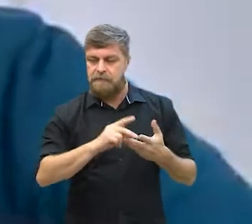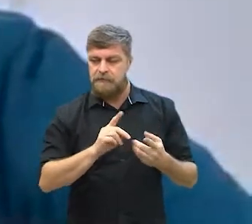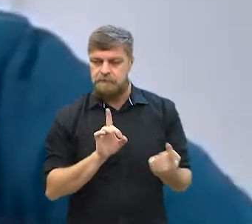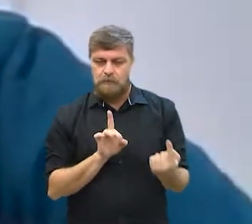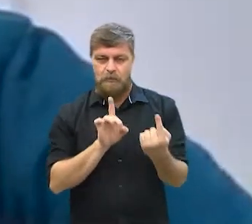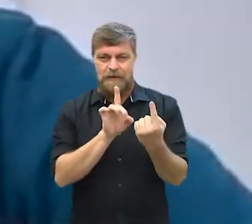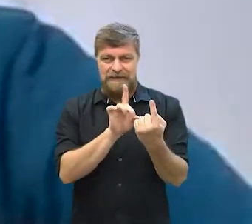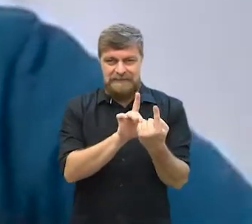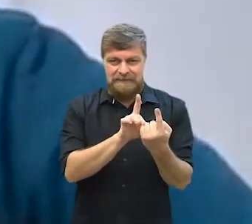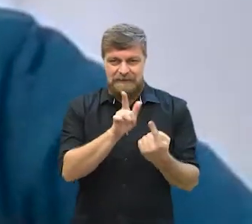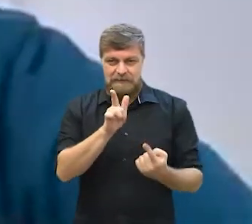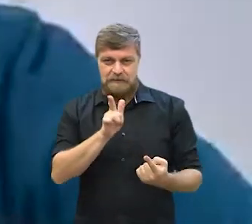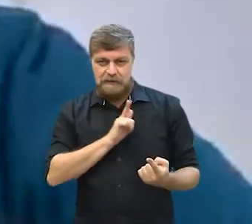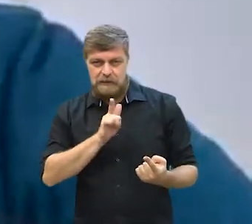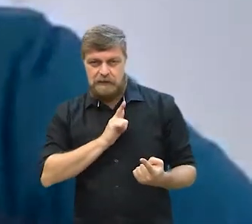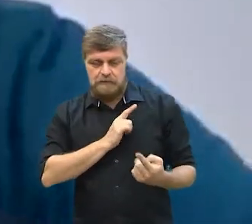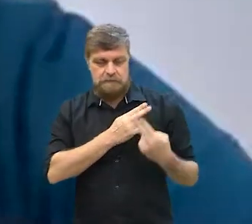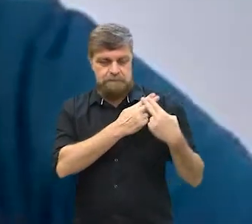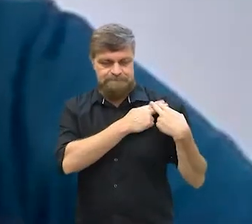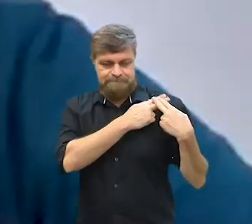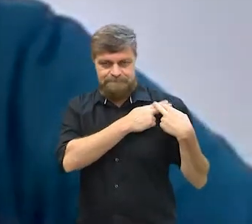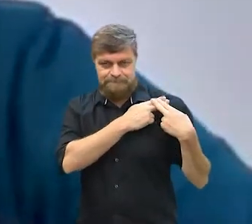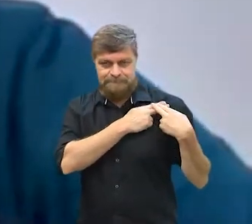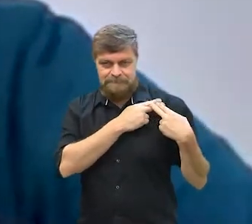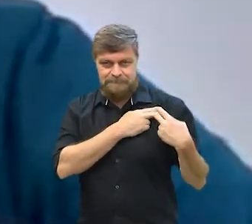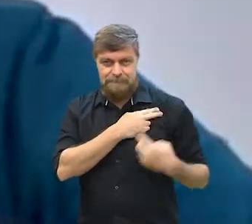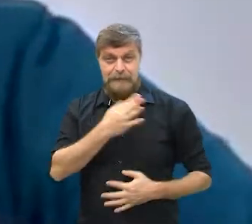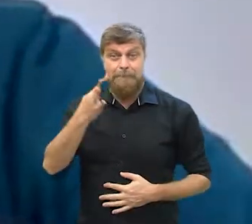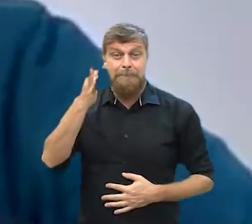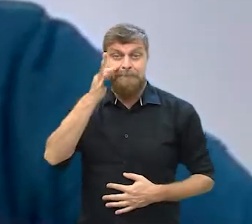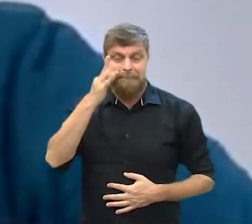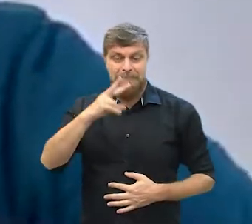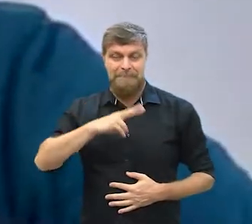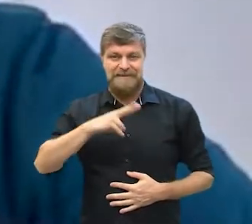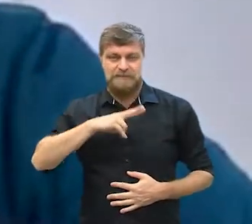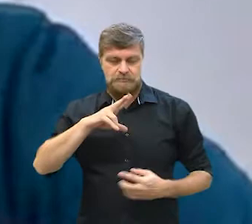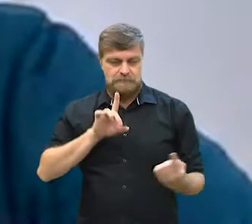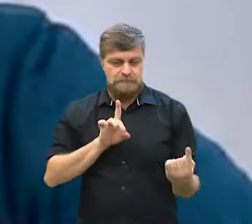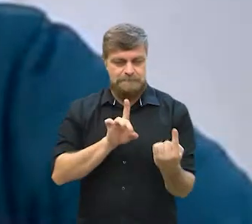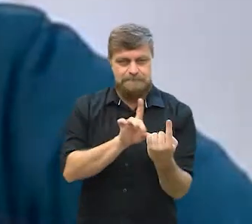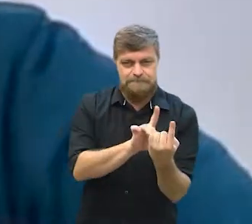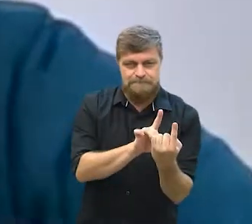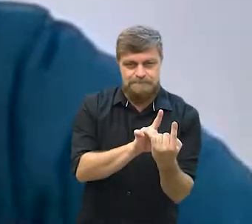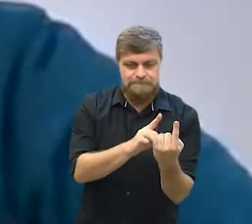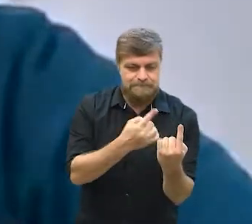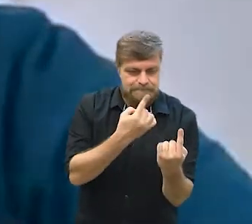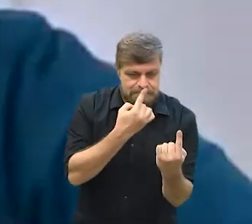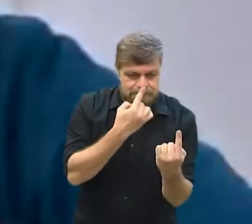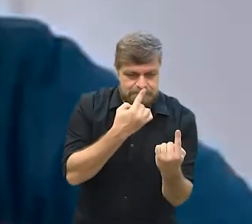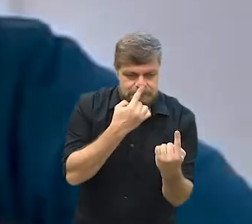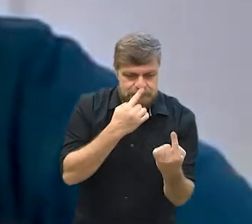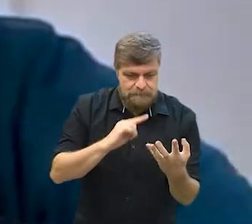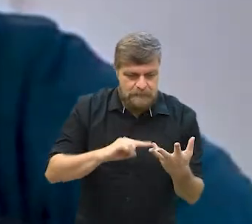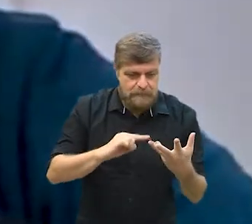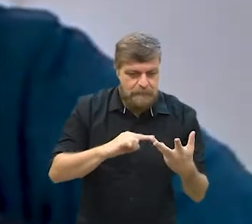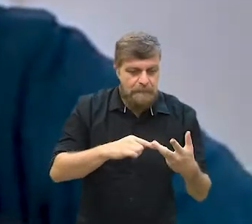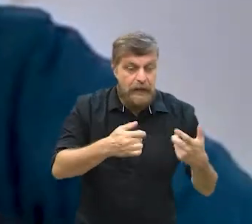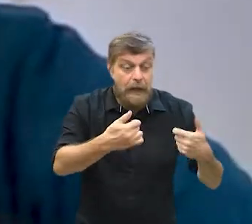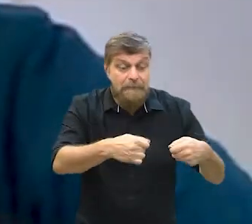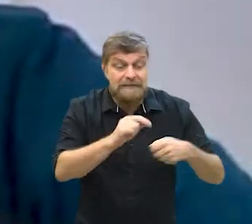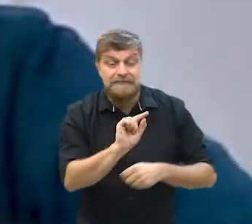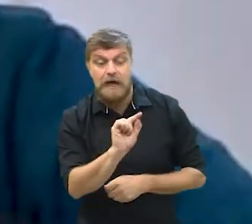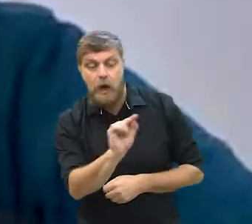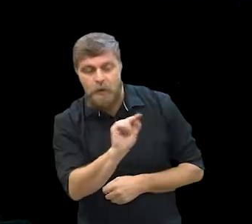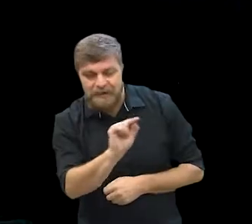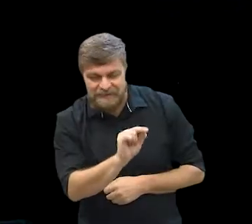um atendimento, uma mentoria mais customizada, mais próxima às necessidades, de